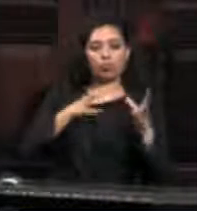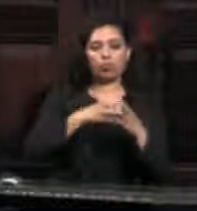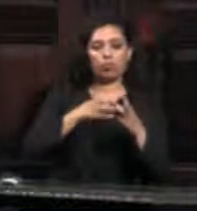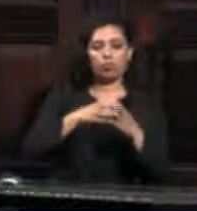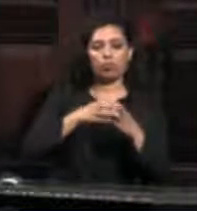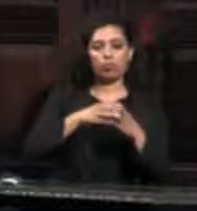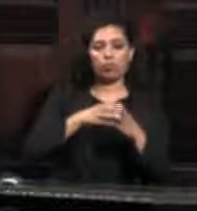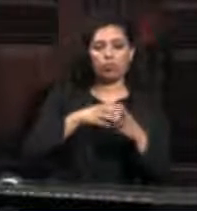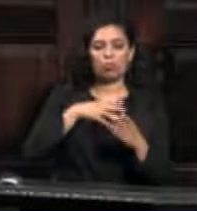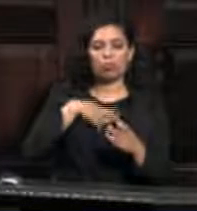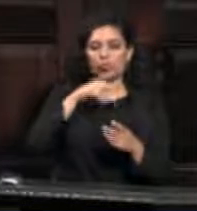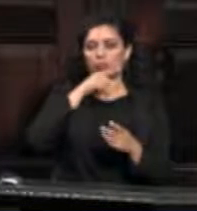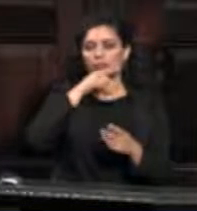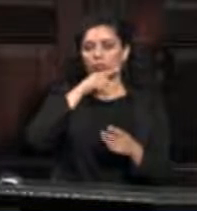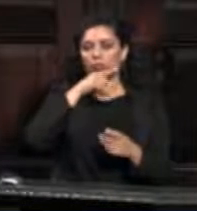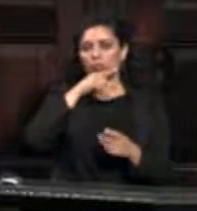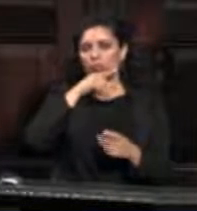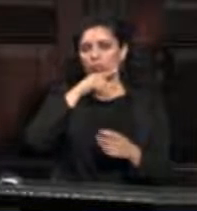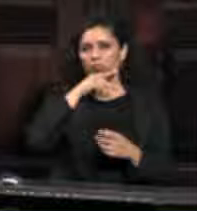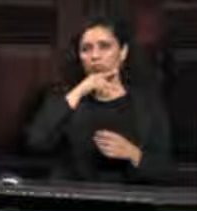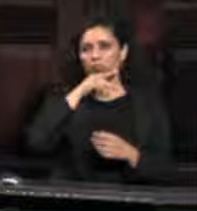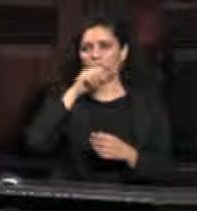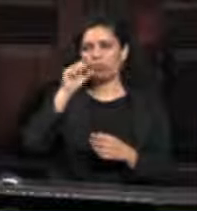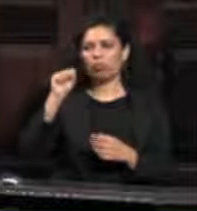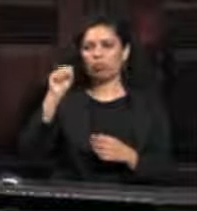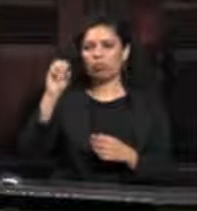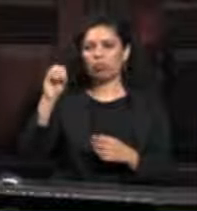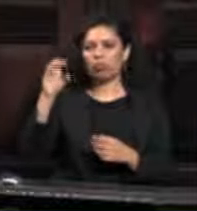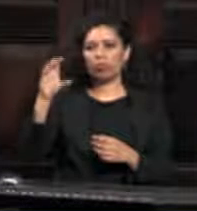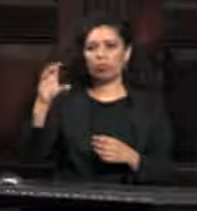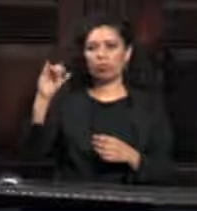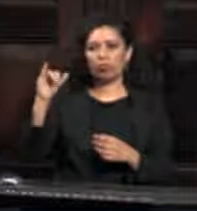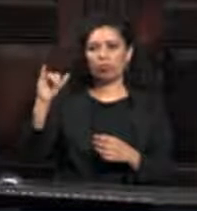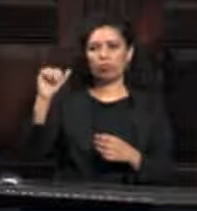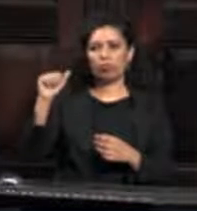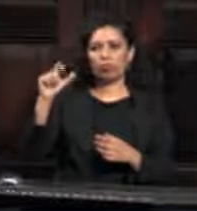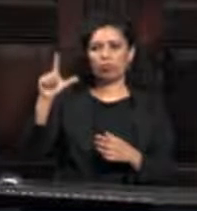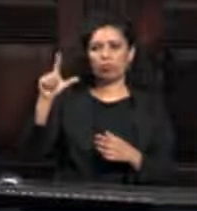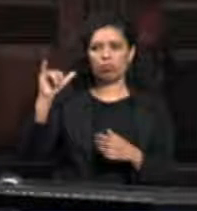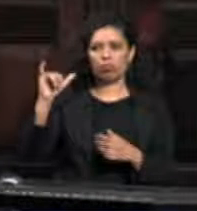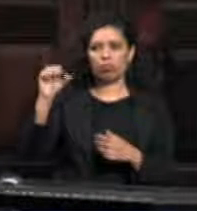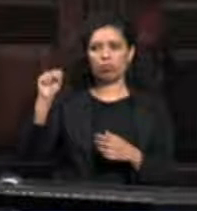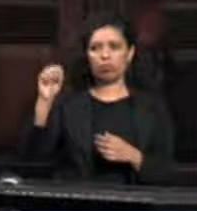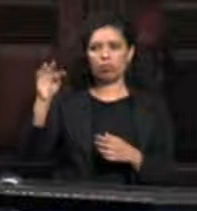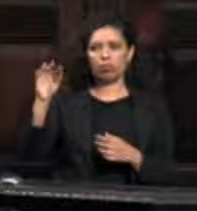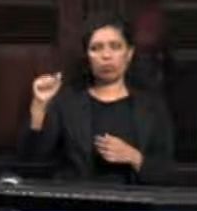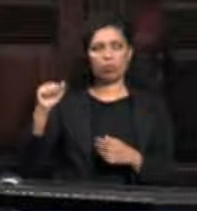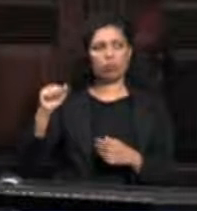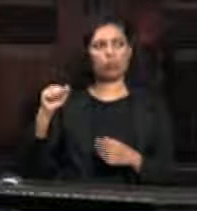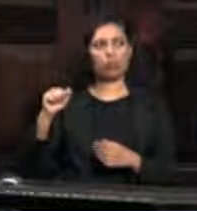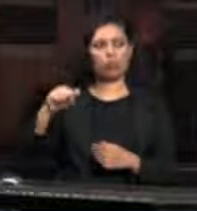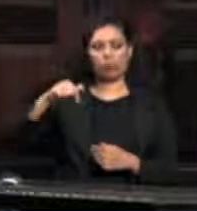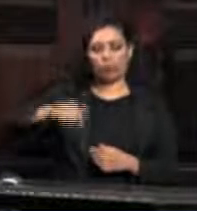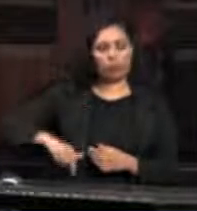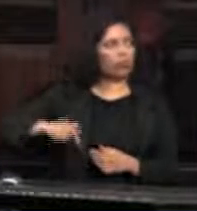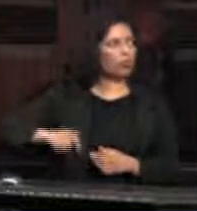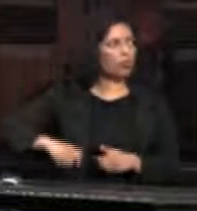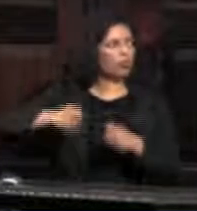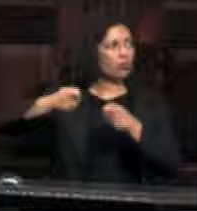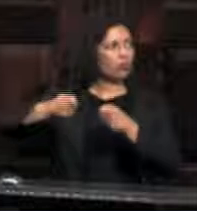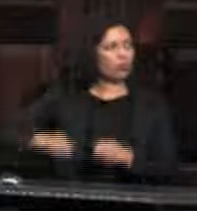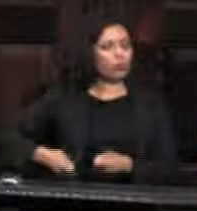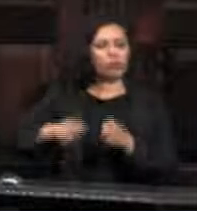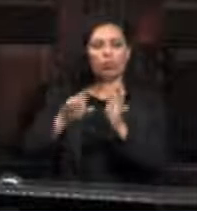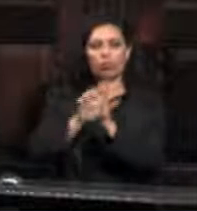Socialista Brasileiro é exatamente isso, que se cumpra a